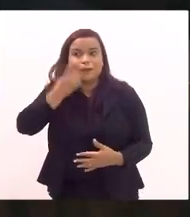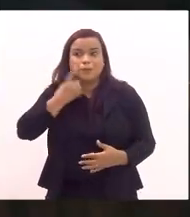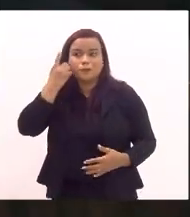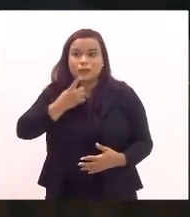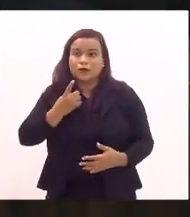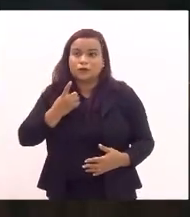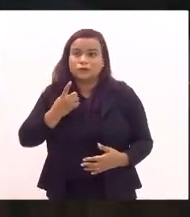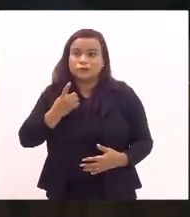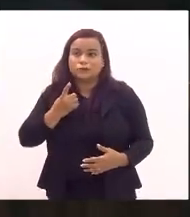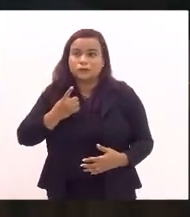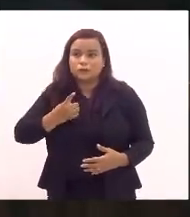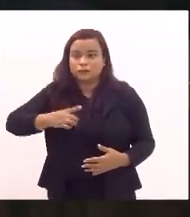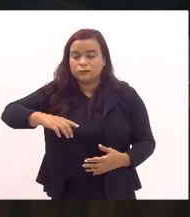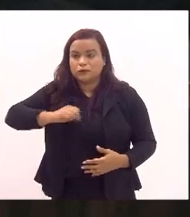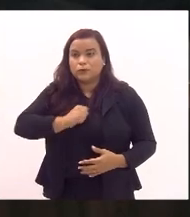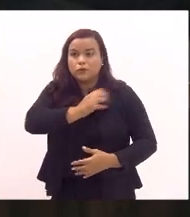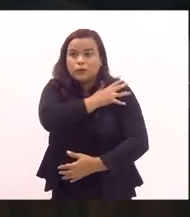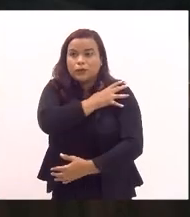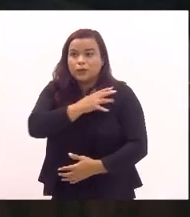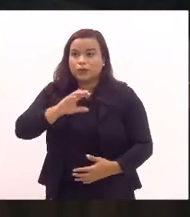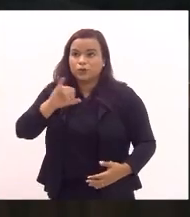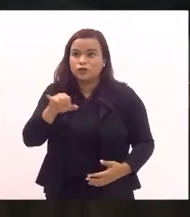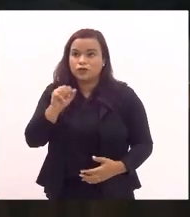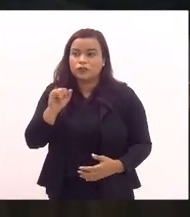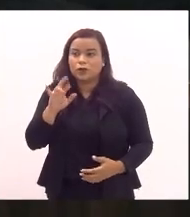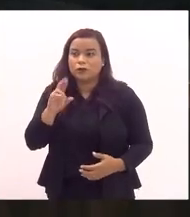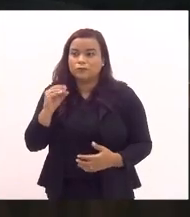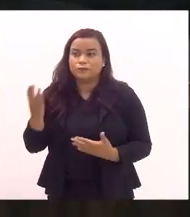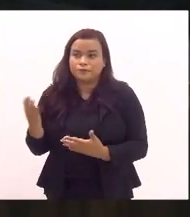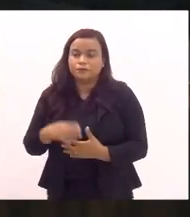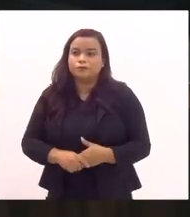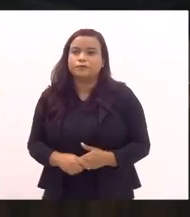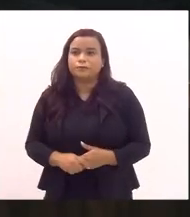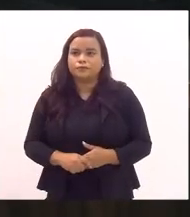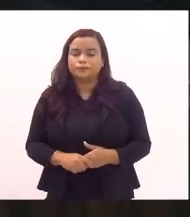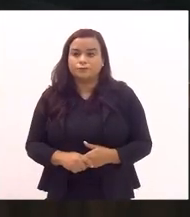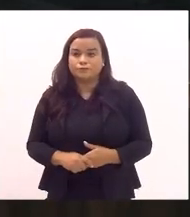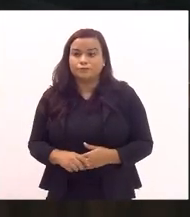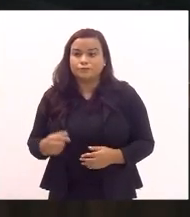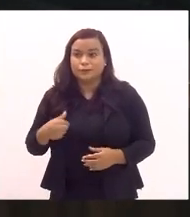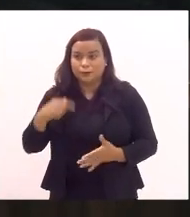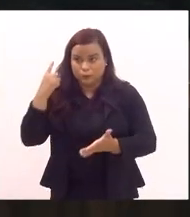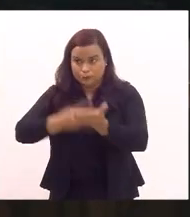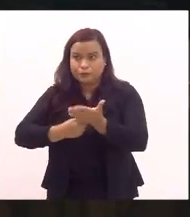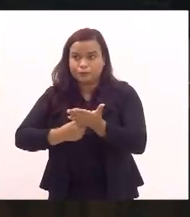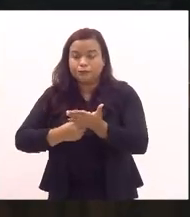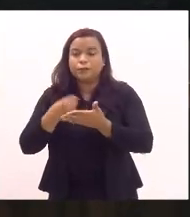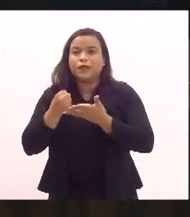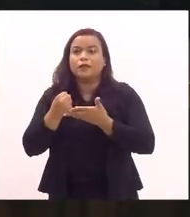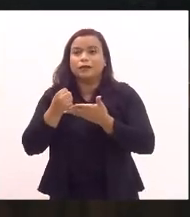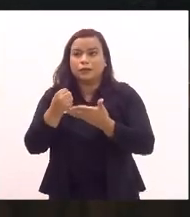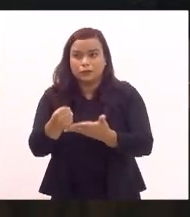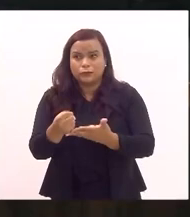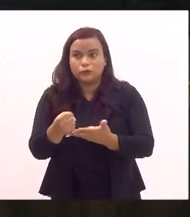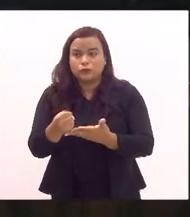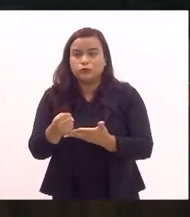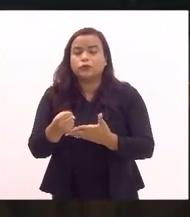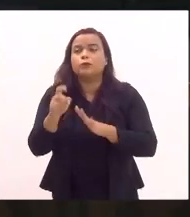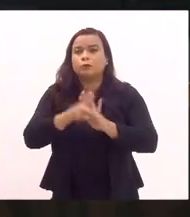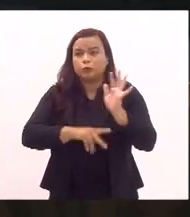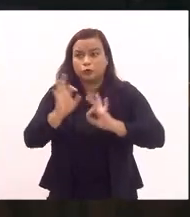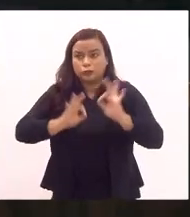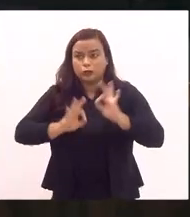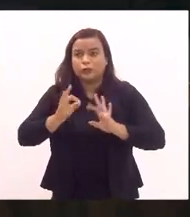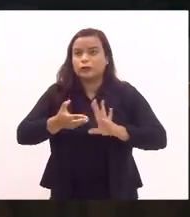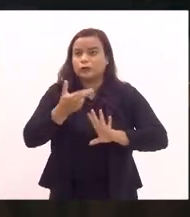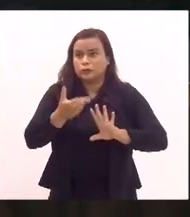Coronel a casa do coronel Jairo eu faço aqui um compromisso de trazer esses